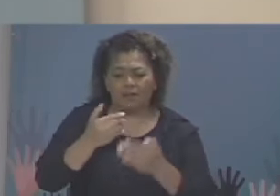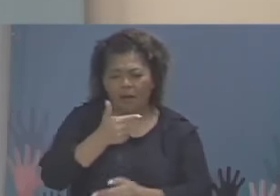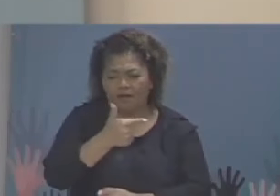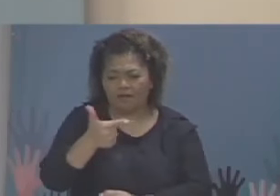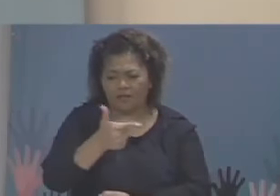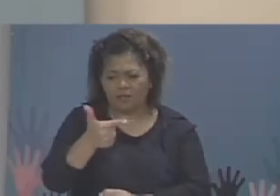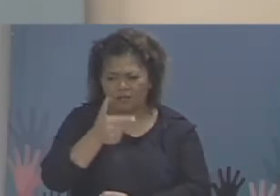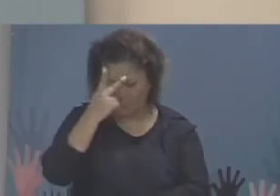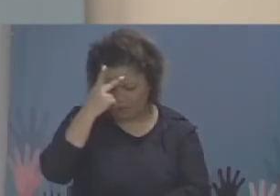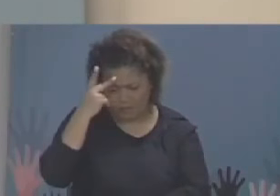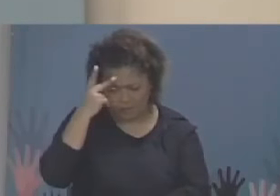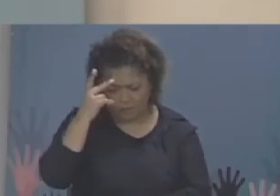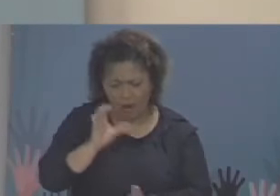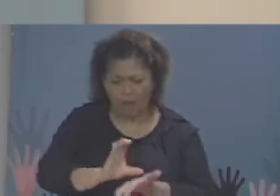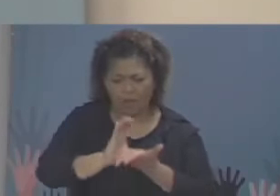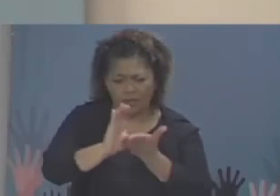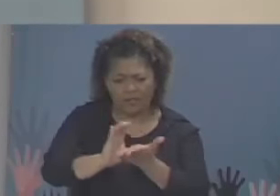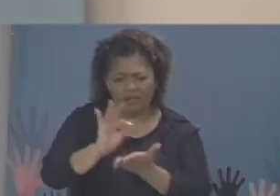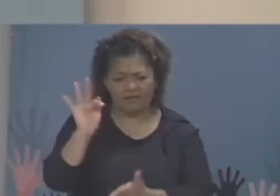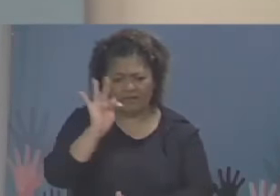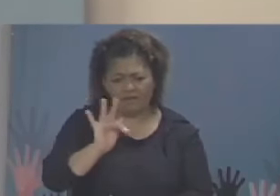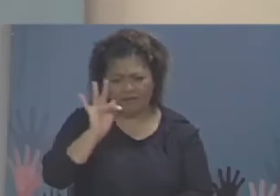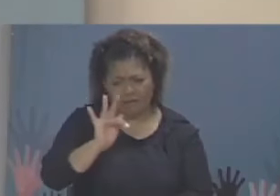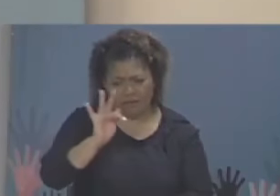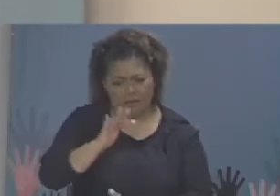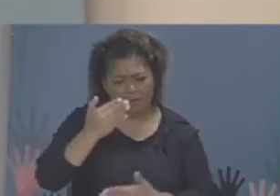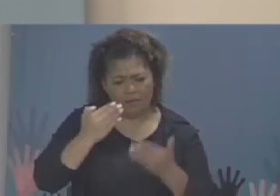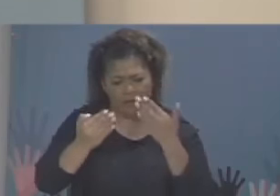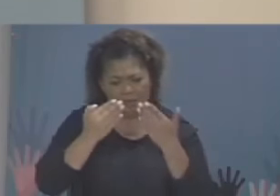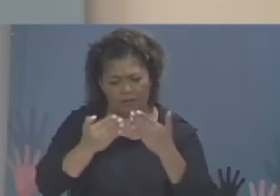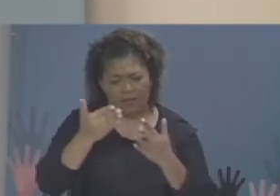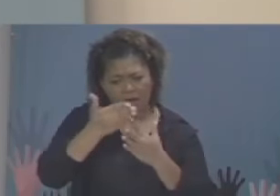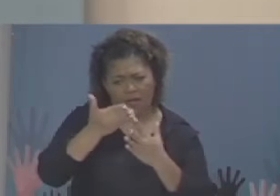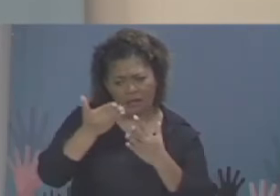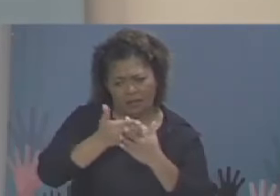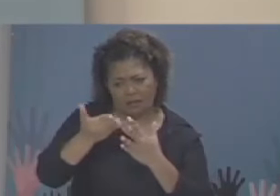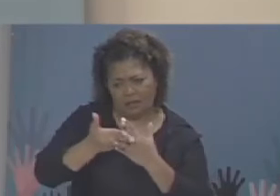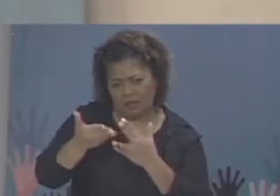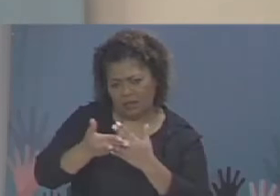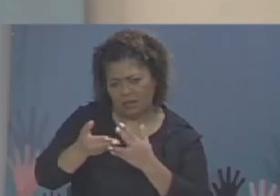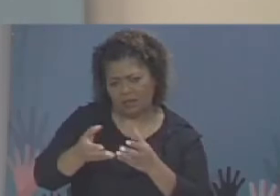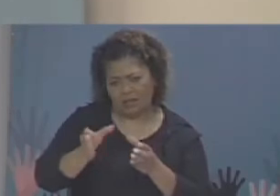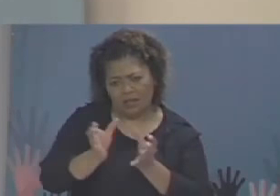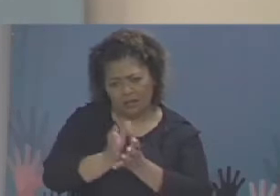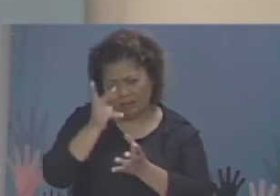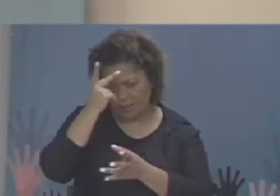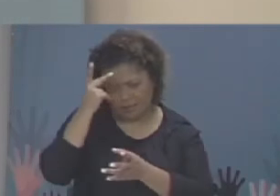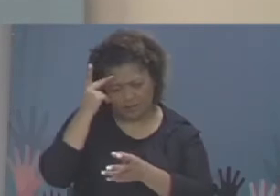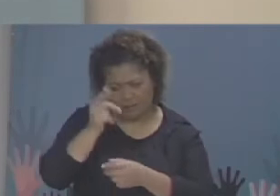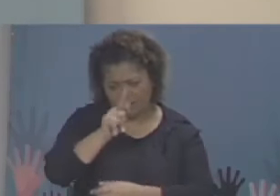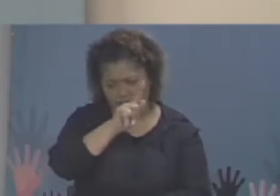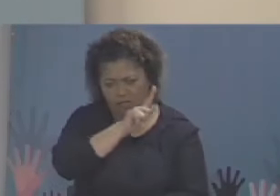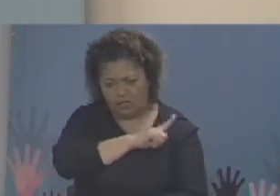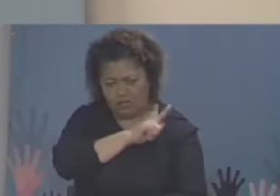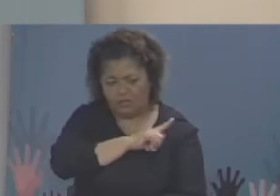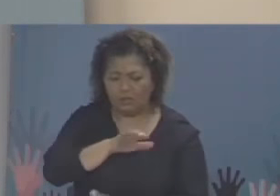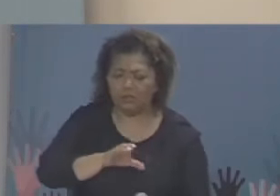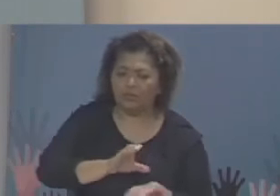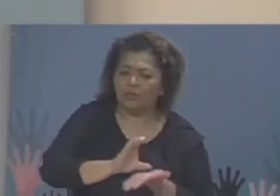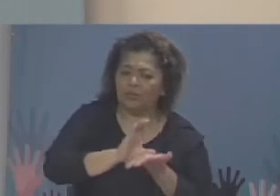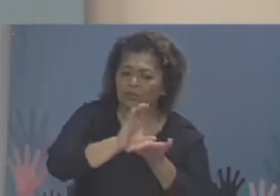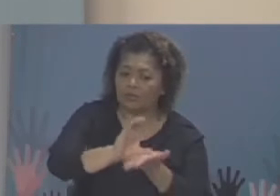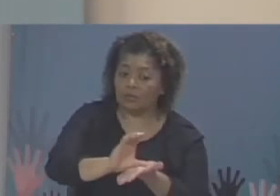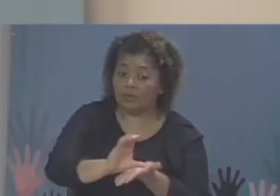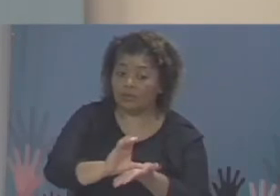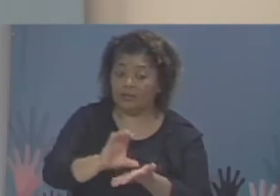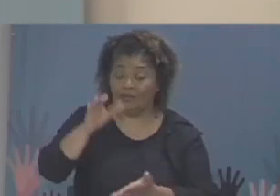Conselho Federal de Psicologia. Entre elas, o candidato que você mencionou, Alan Galeazzo, que foi gestor do Conselho Regional 08, Conselho Regional